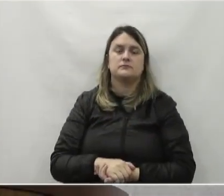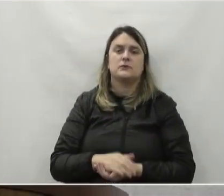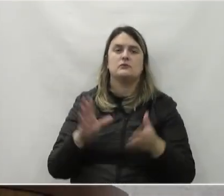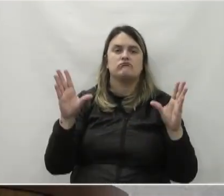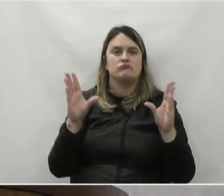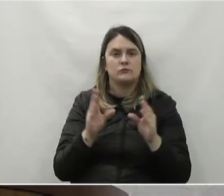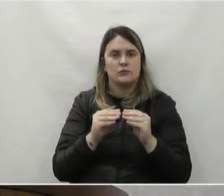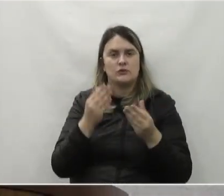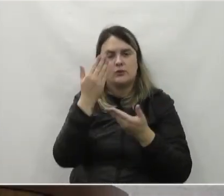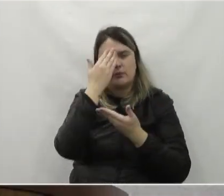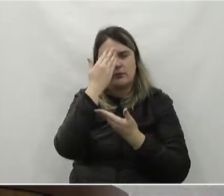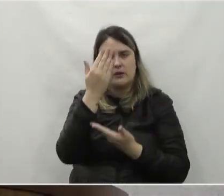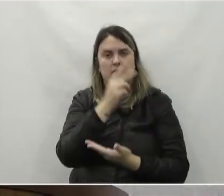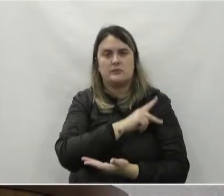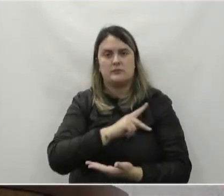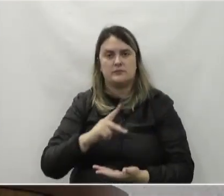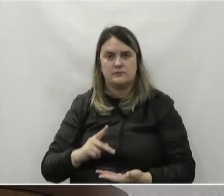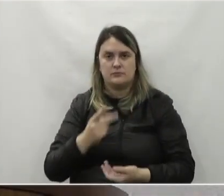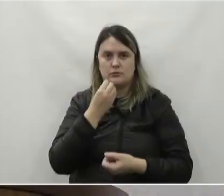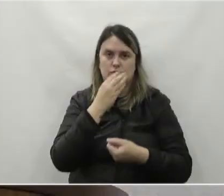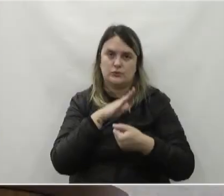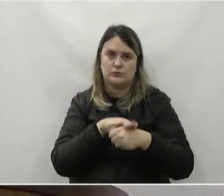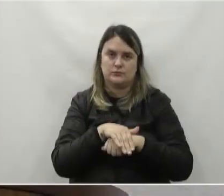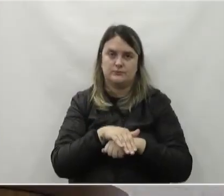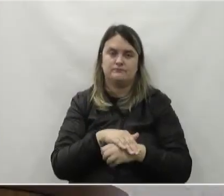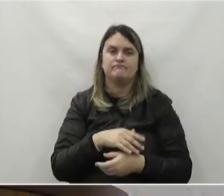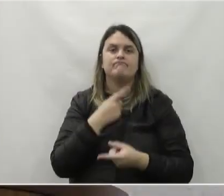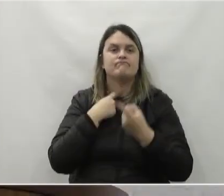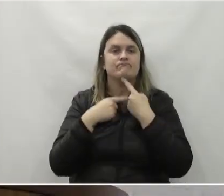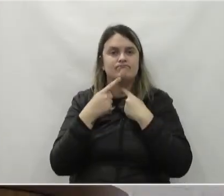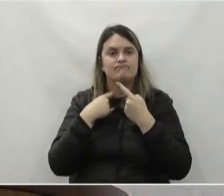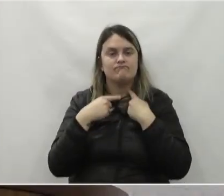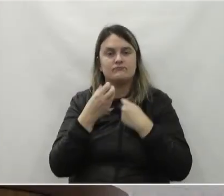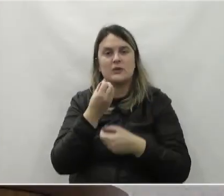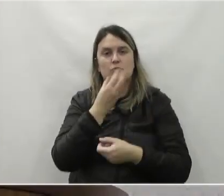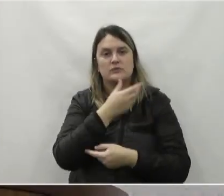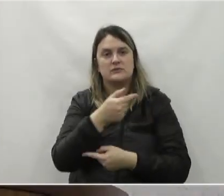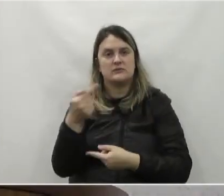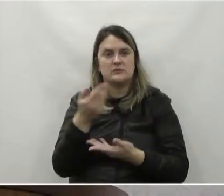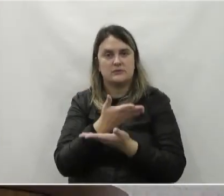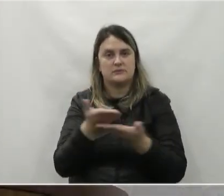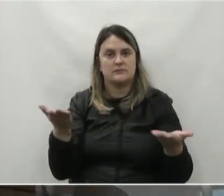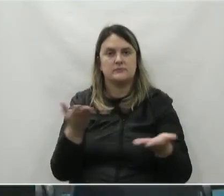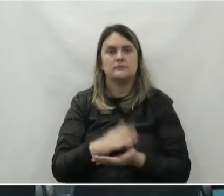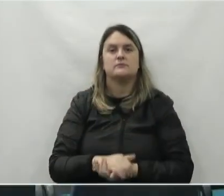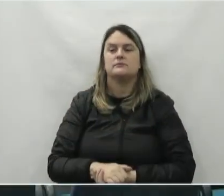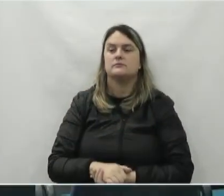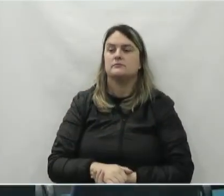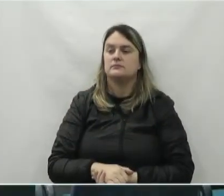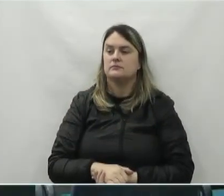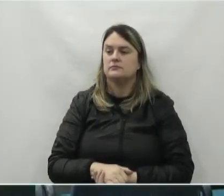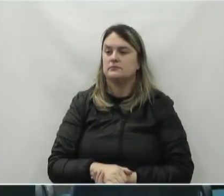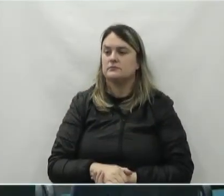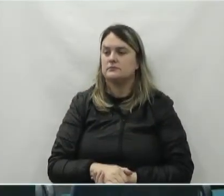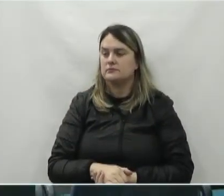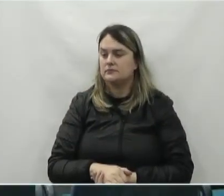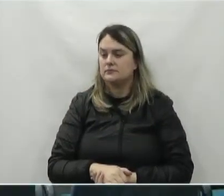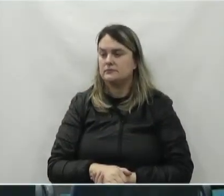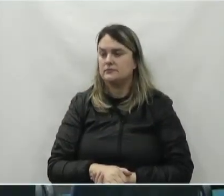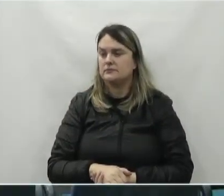hoje seria isso, presidente. Muito obrigado e desejo desde já uma boa semana a todos.